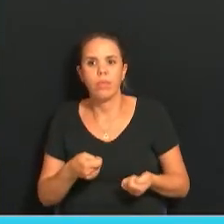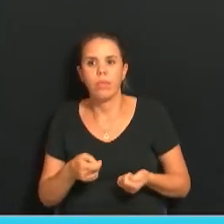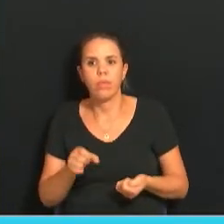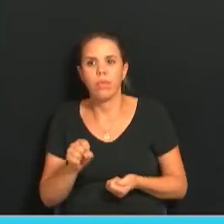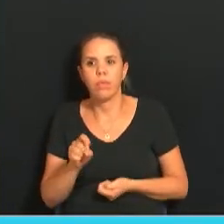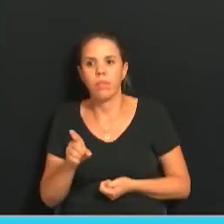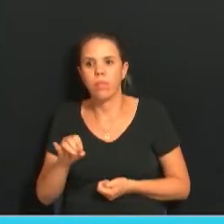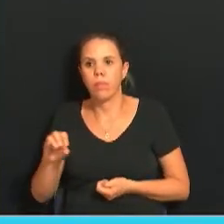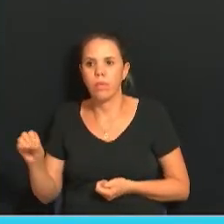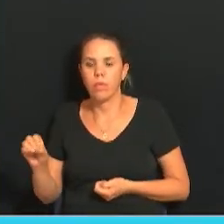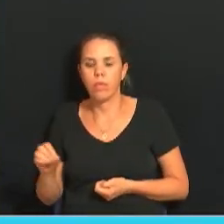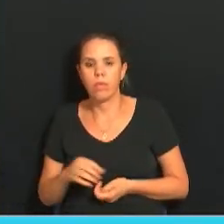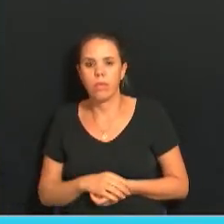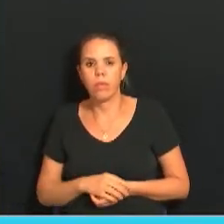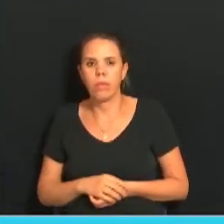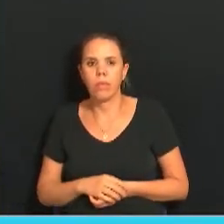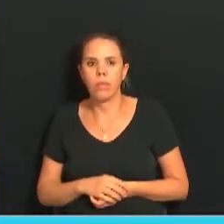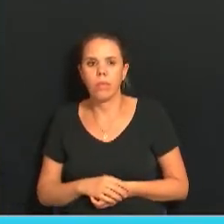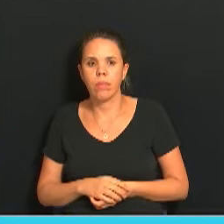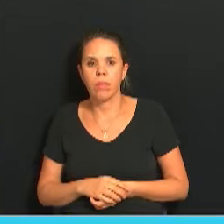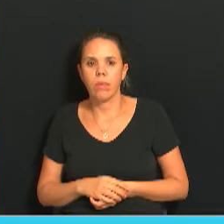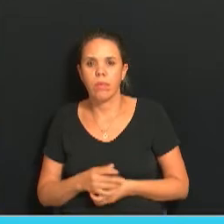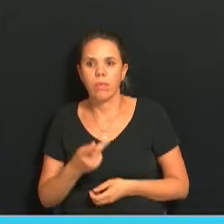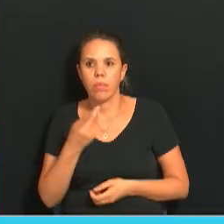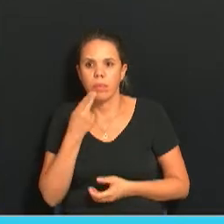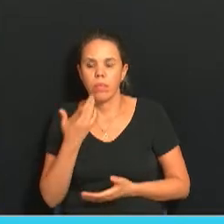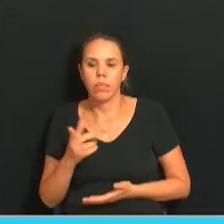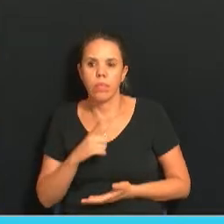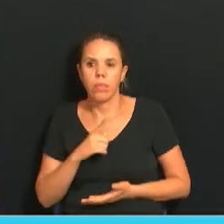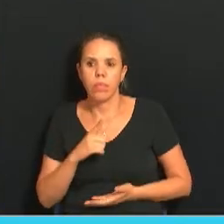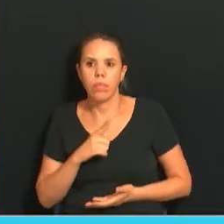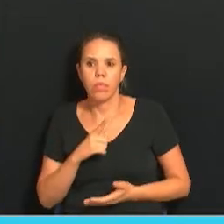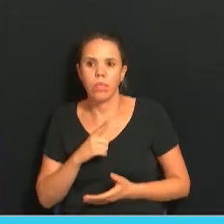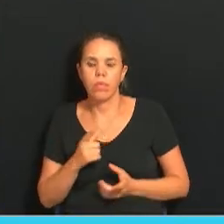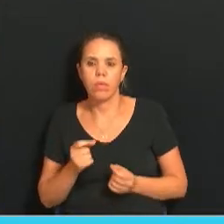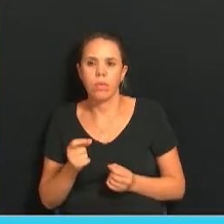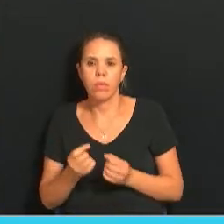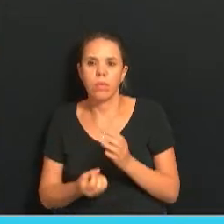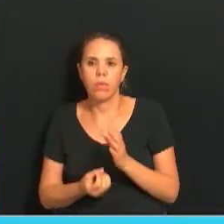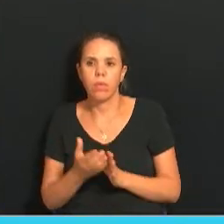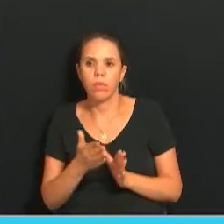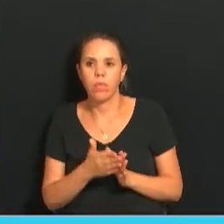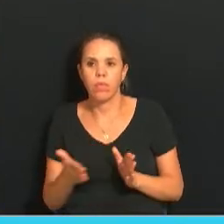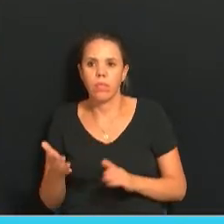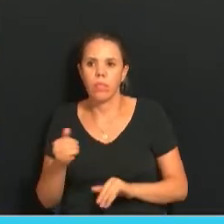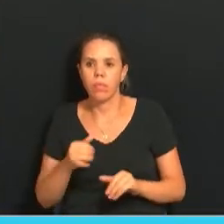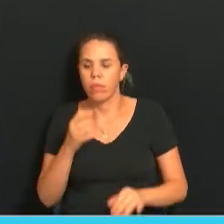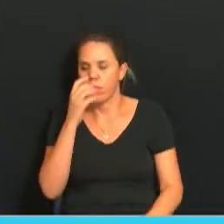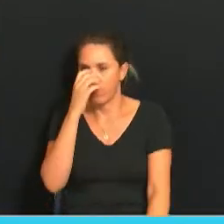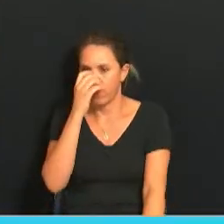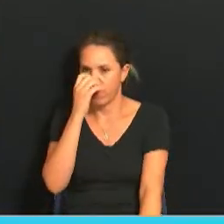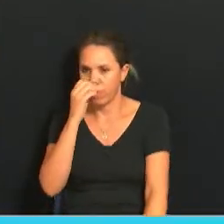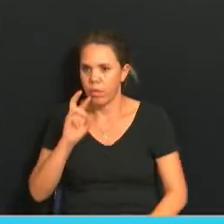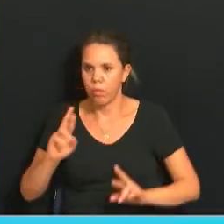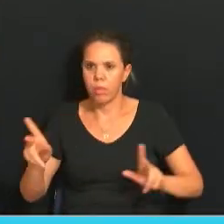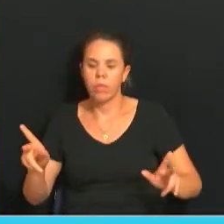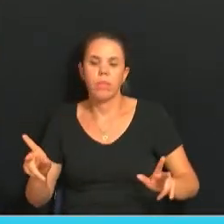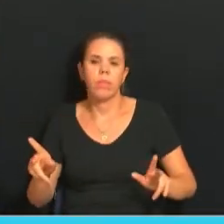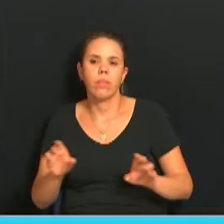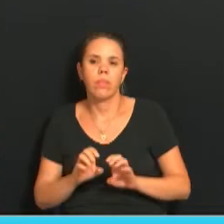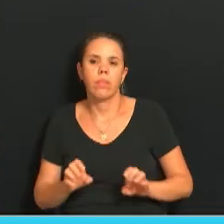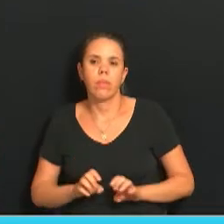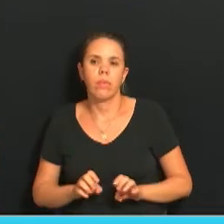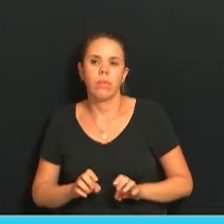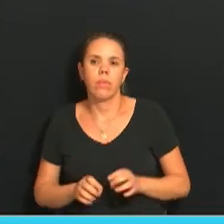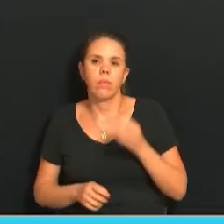potássio, etc., como a gente vinha falando. Você tem tumores que nascem nessas estruturas, diferentes dos tumores das estruturas de